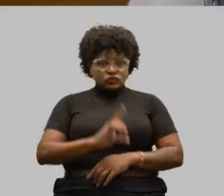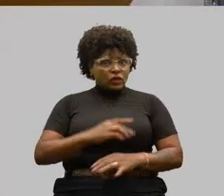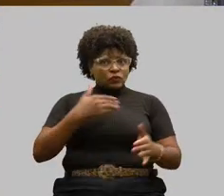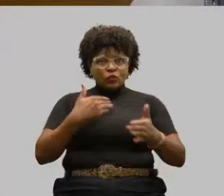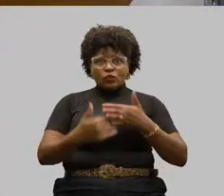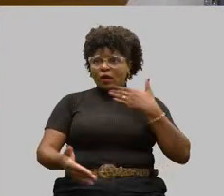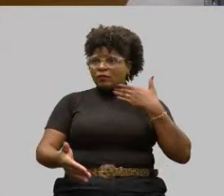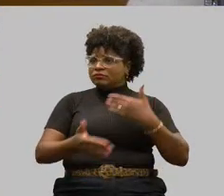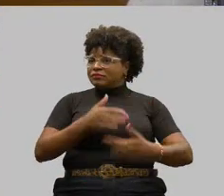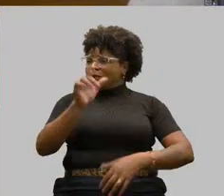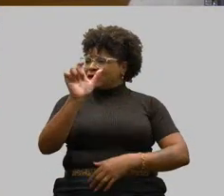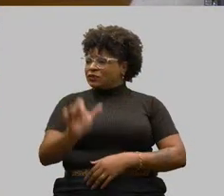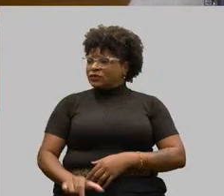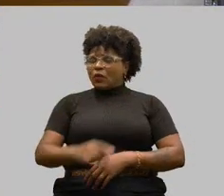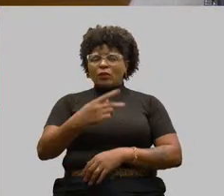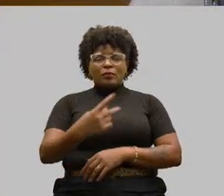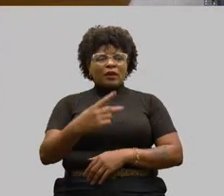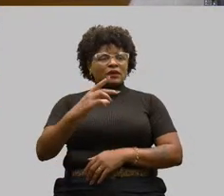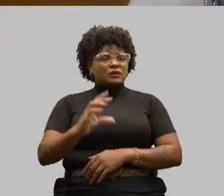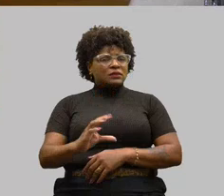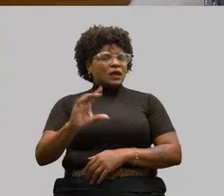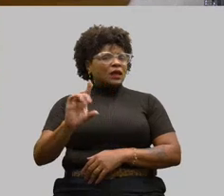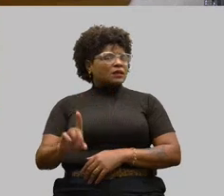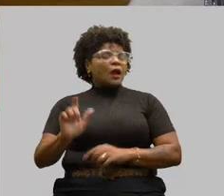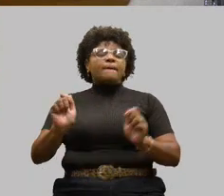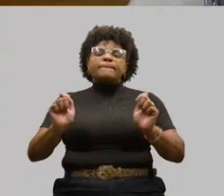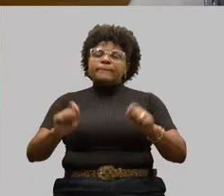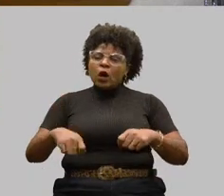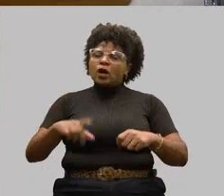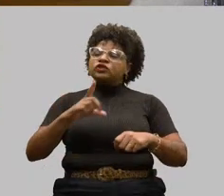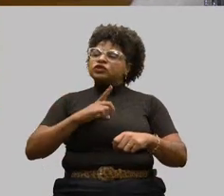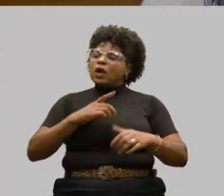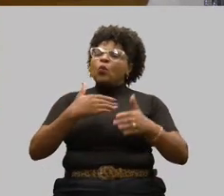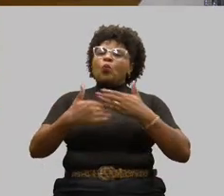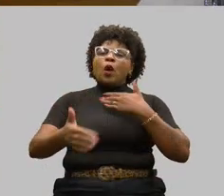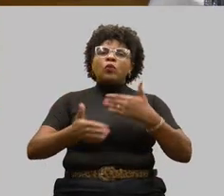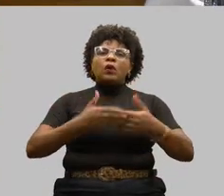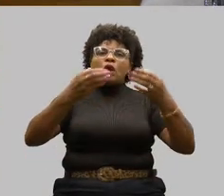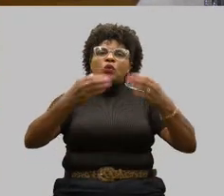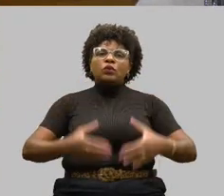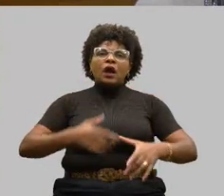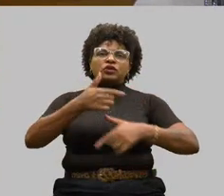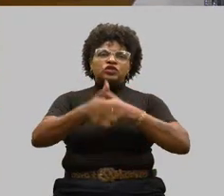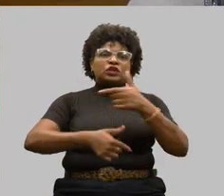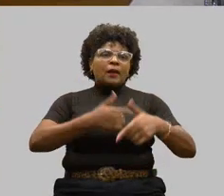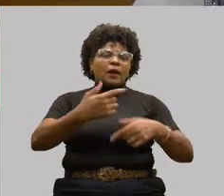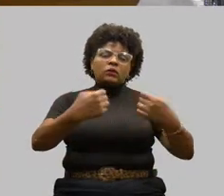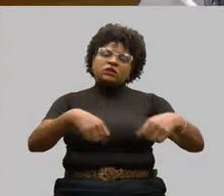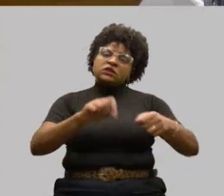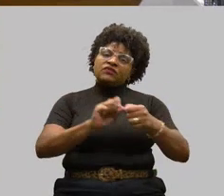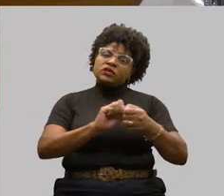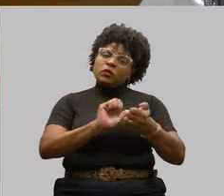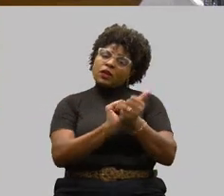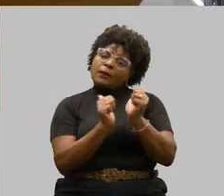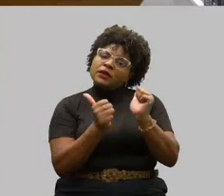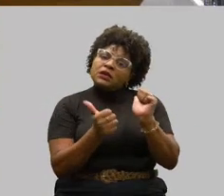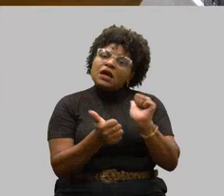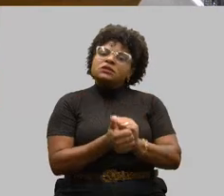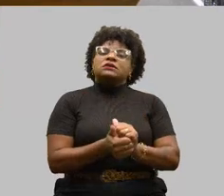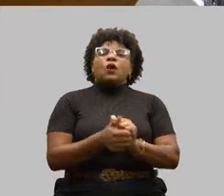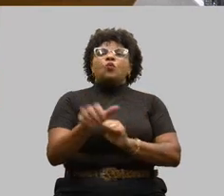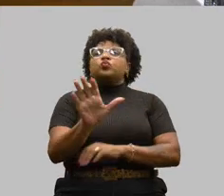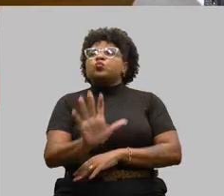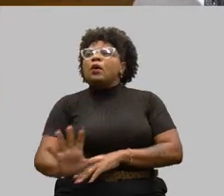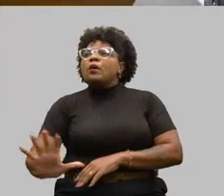com deficiência Pode ocupar qualquer posto de trabalho desde que exista uma adaptação razoável uma adaptação do ambiente